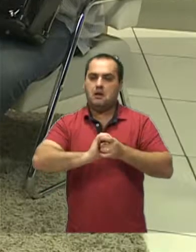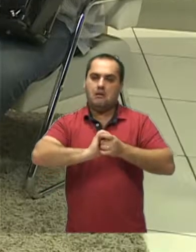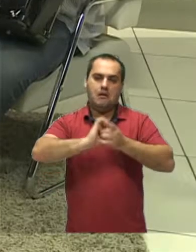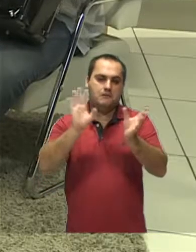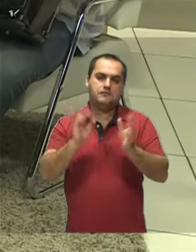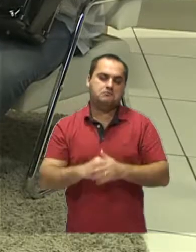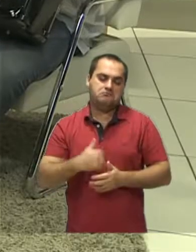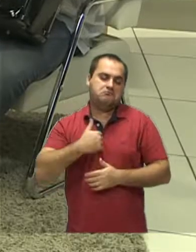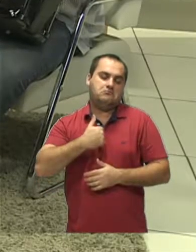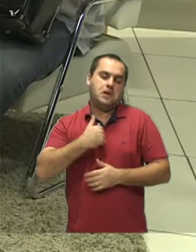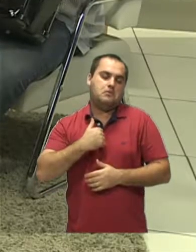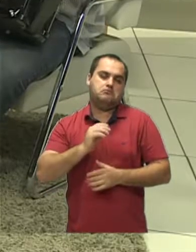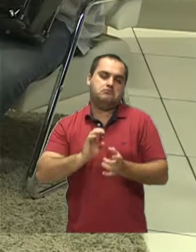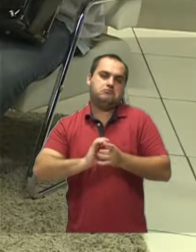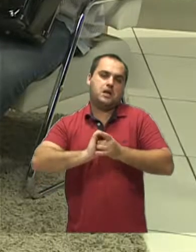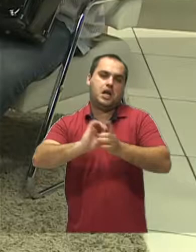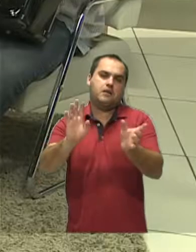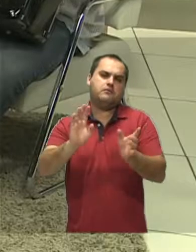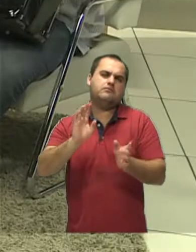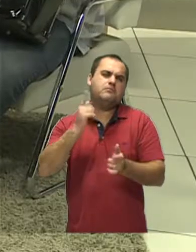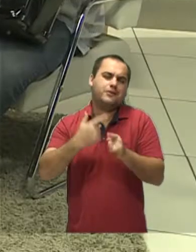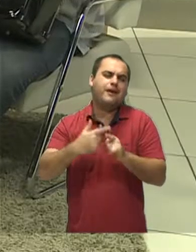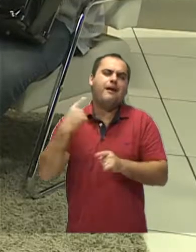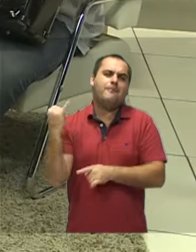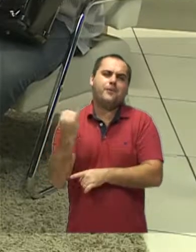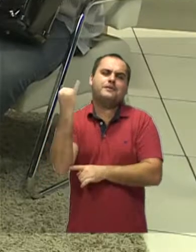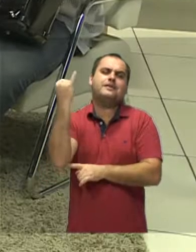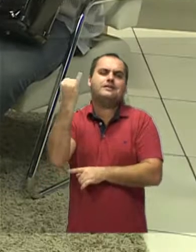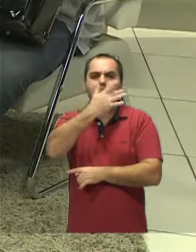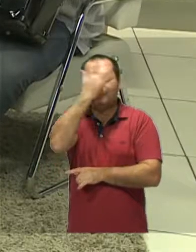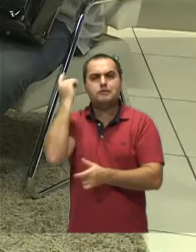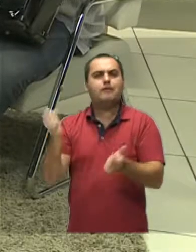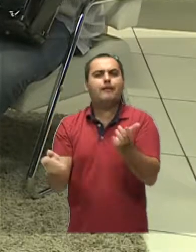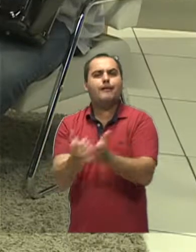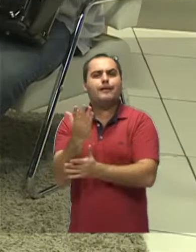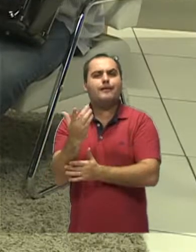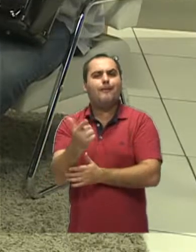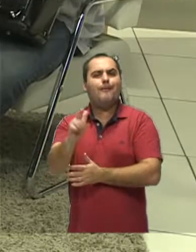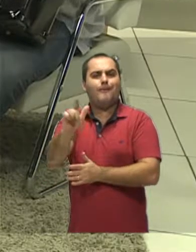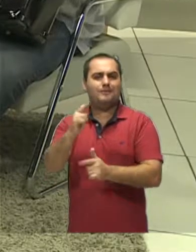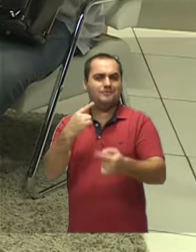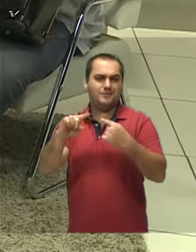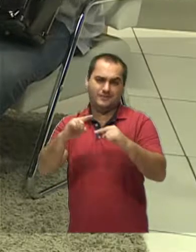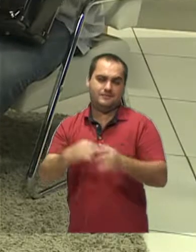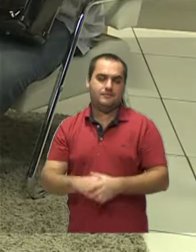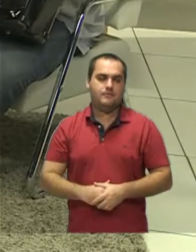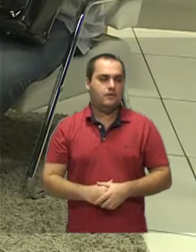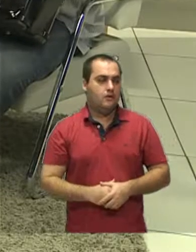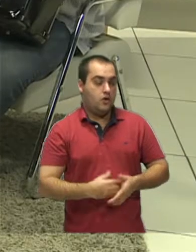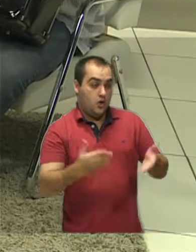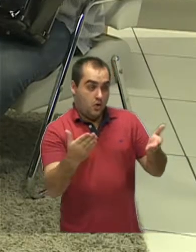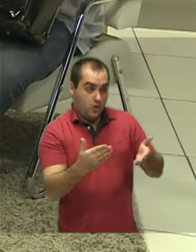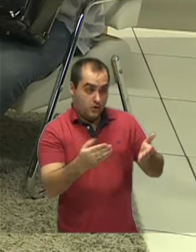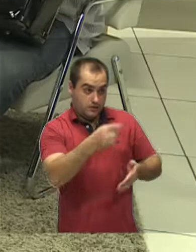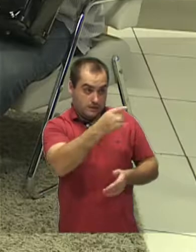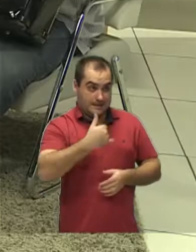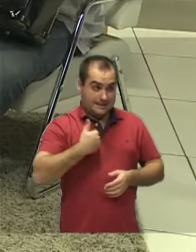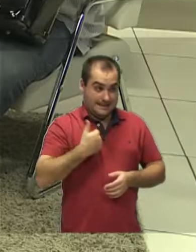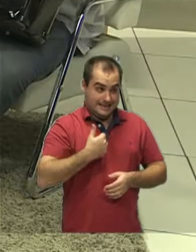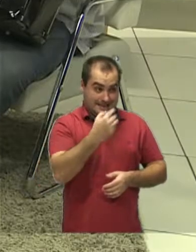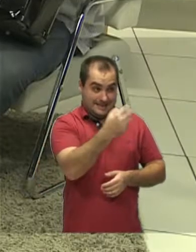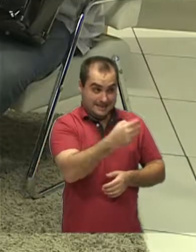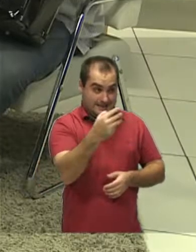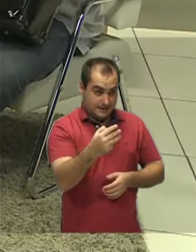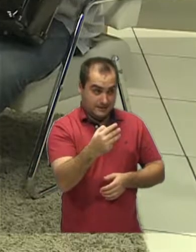Enfim, eu acho que essa liberdade é importante até pelo motivo da criação, né. Hoje você está com 33 anos,